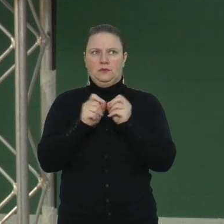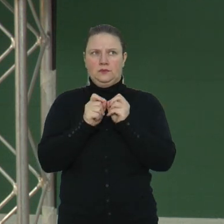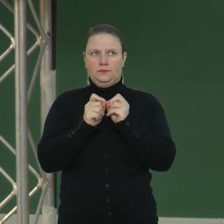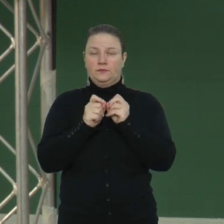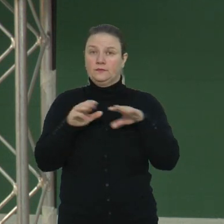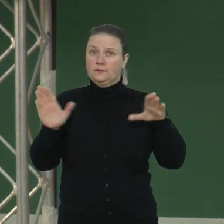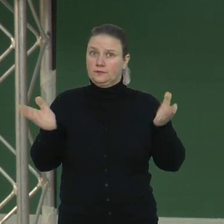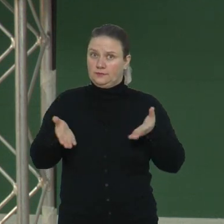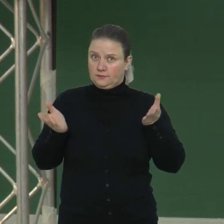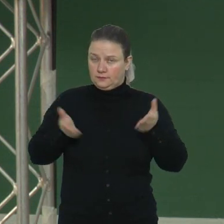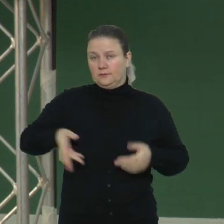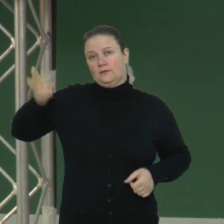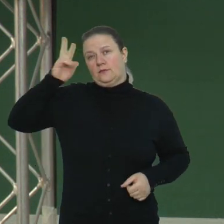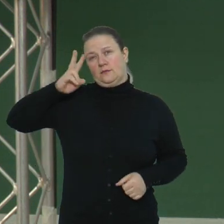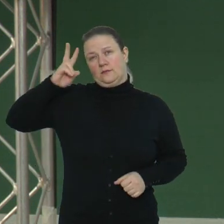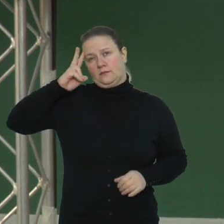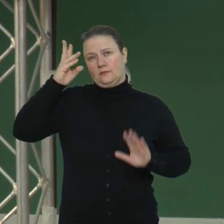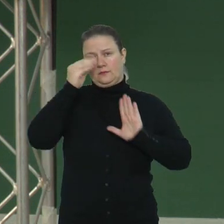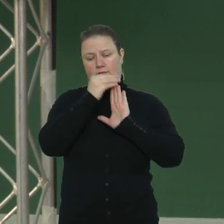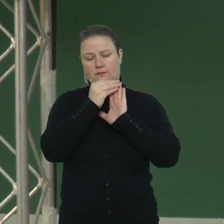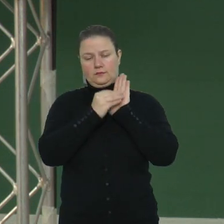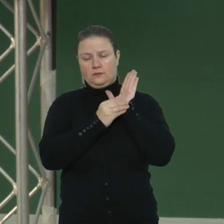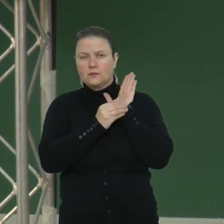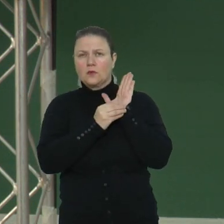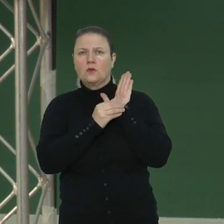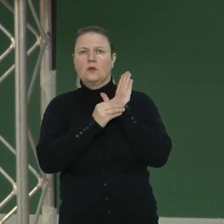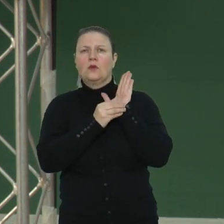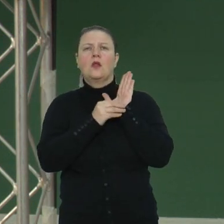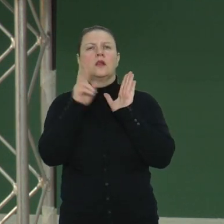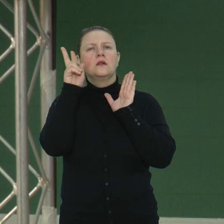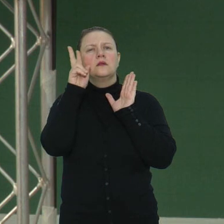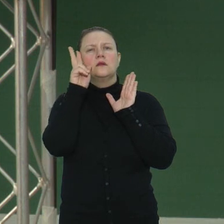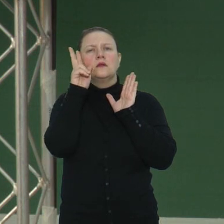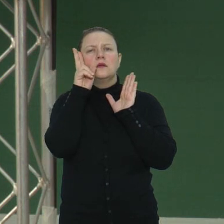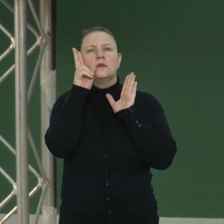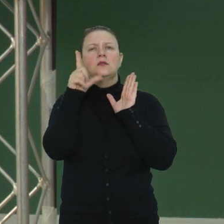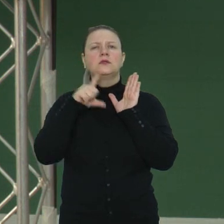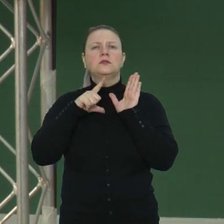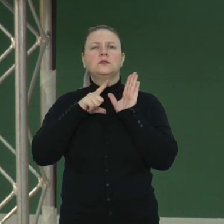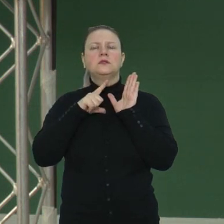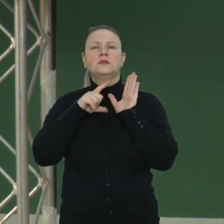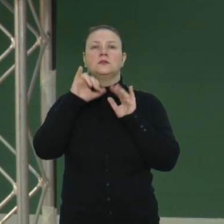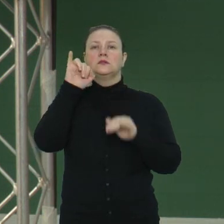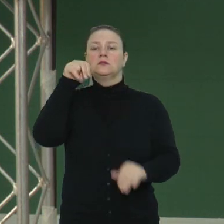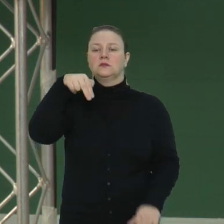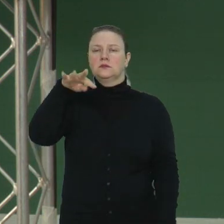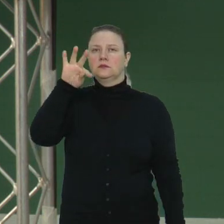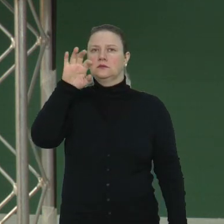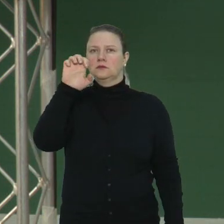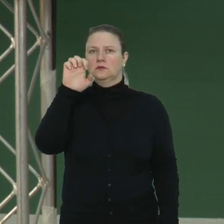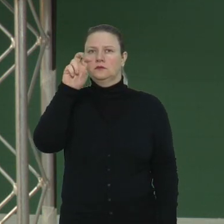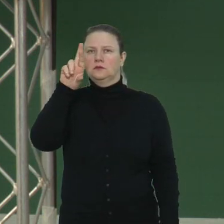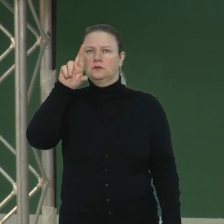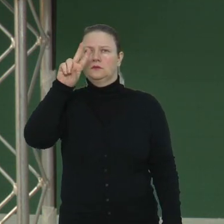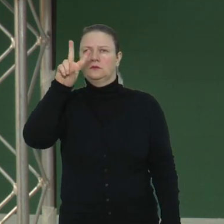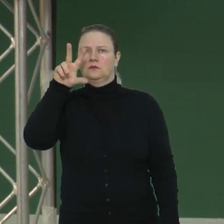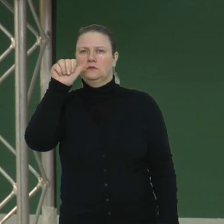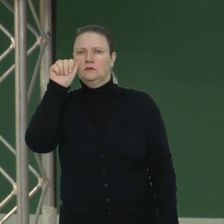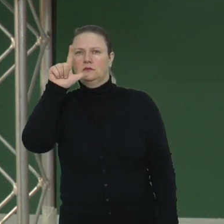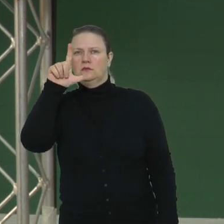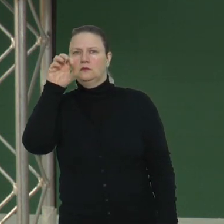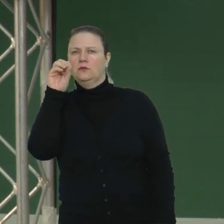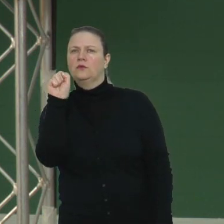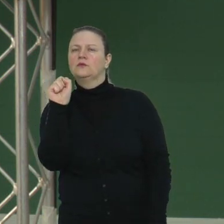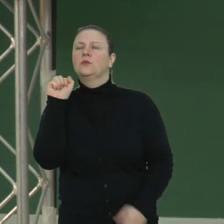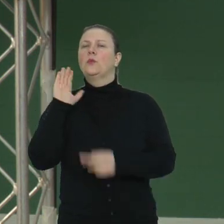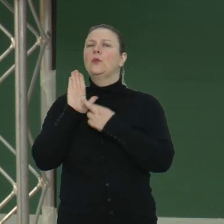Então, para isso, eu vou relembrar um pouquinho com vocês a questão de intervalos, que faz algum tempinho que vocês estudaram. Então, como que podem ser, né,